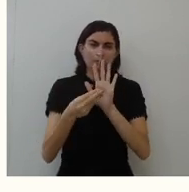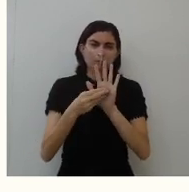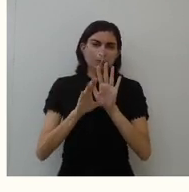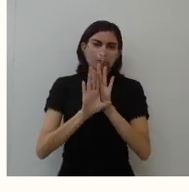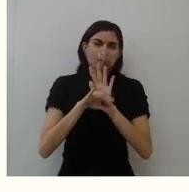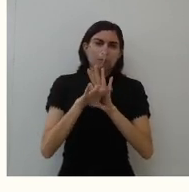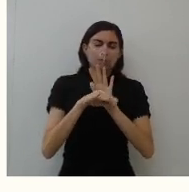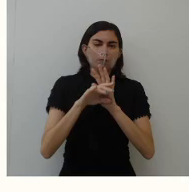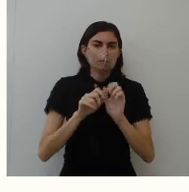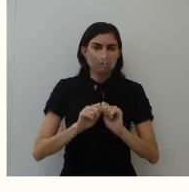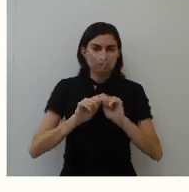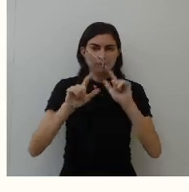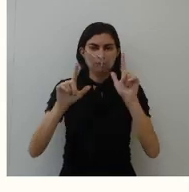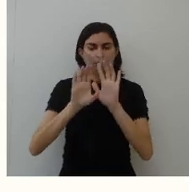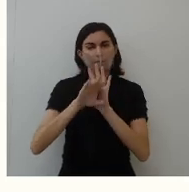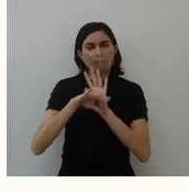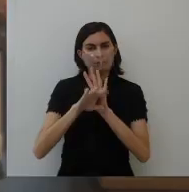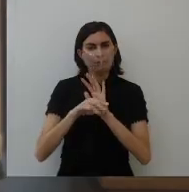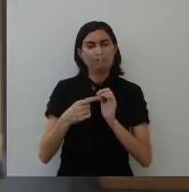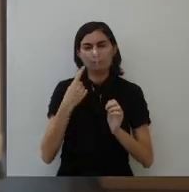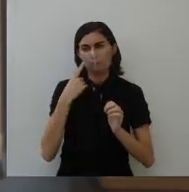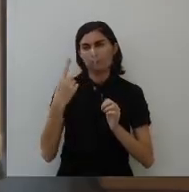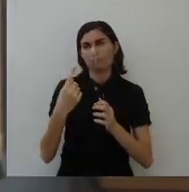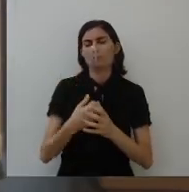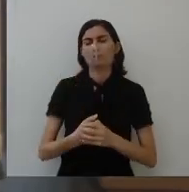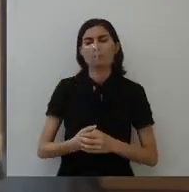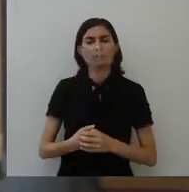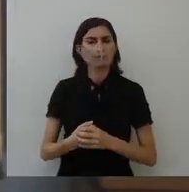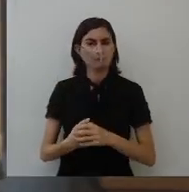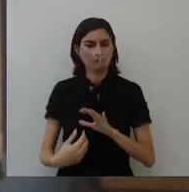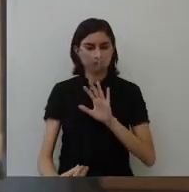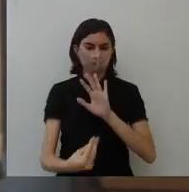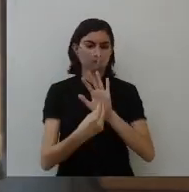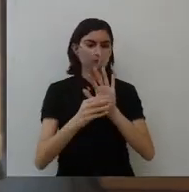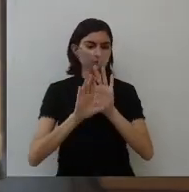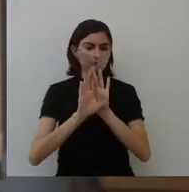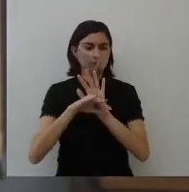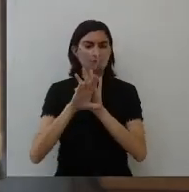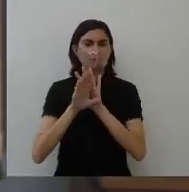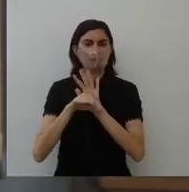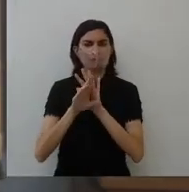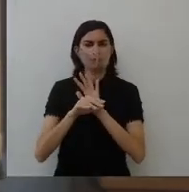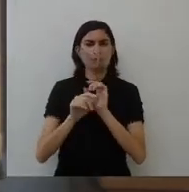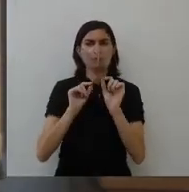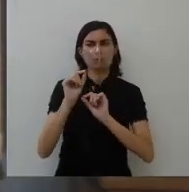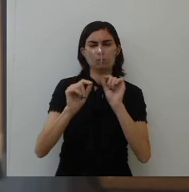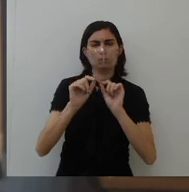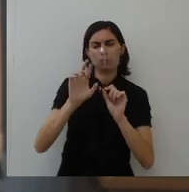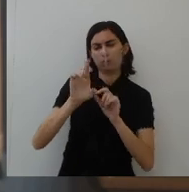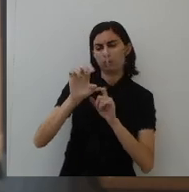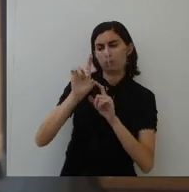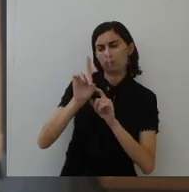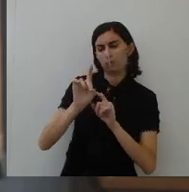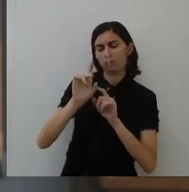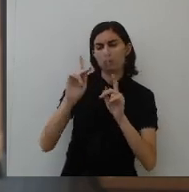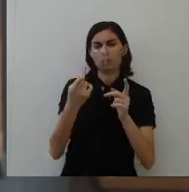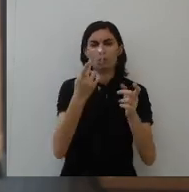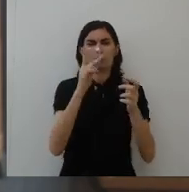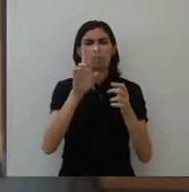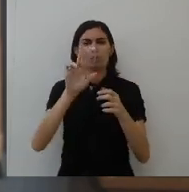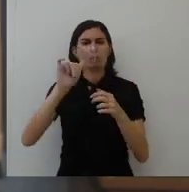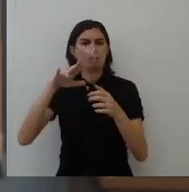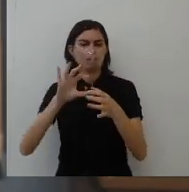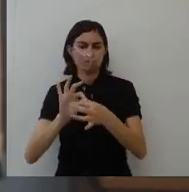no quadro. Vamos aqui no quadro. Estabeleci um conceito, né? O que seria a rede urbana? É uma interligação